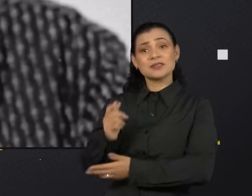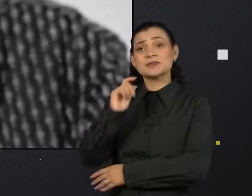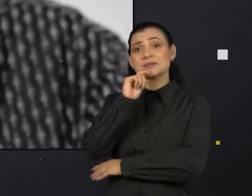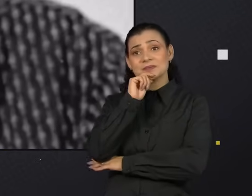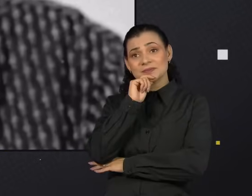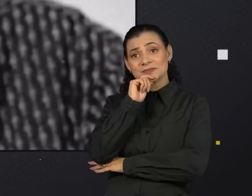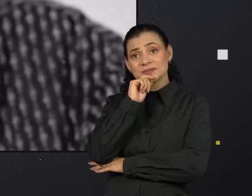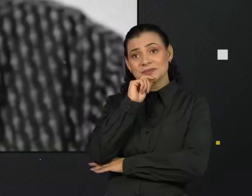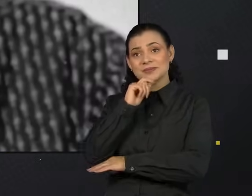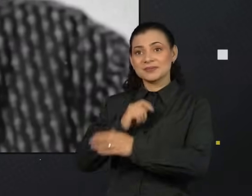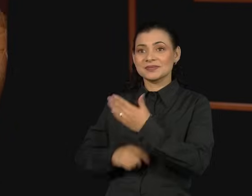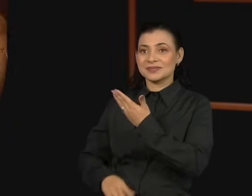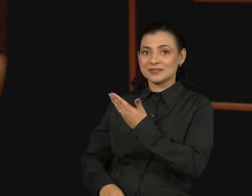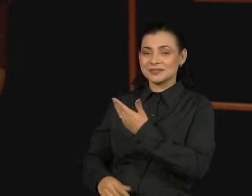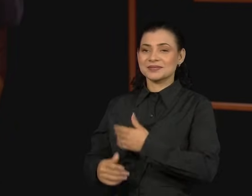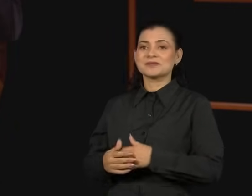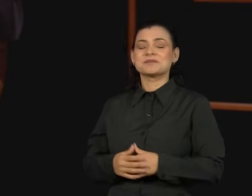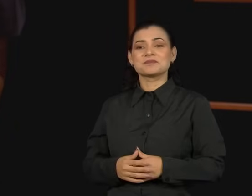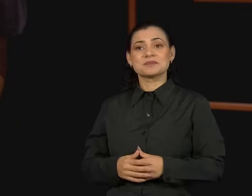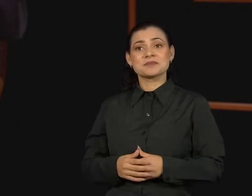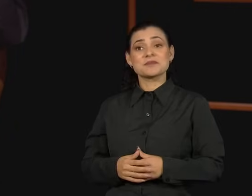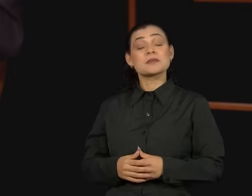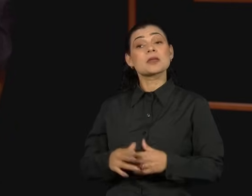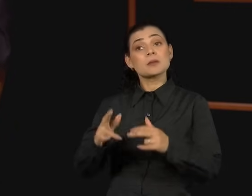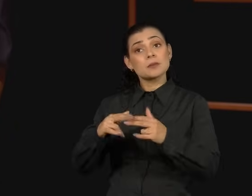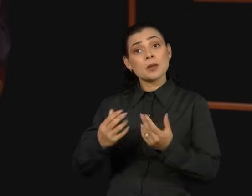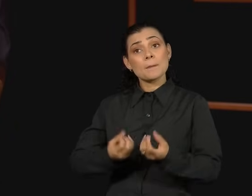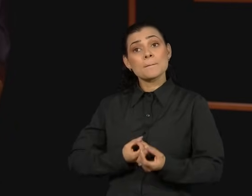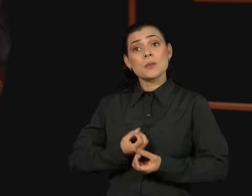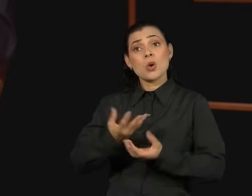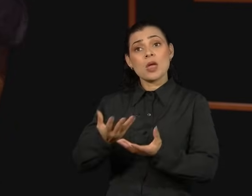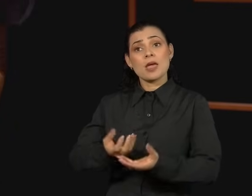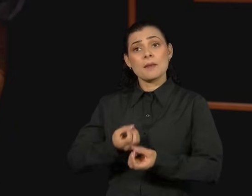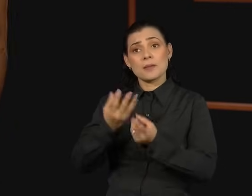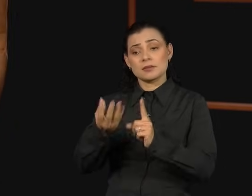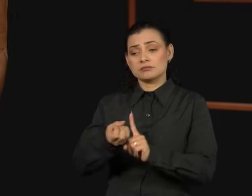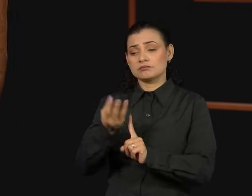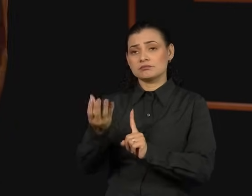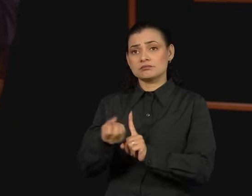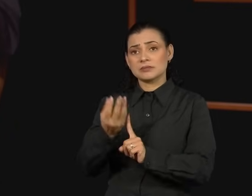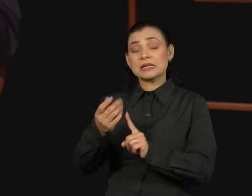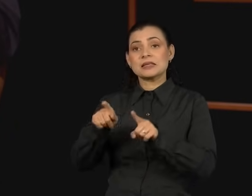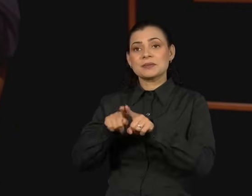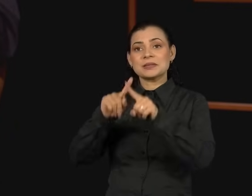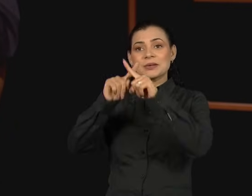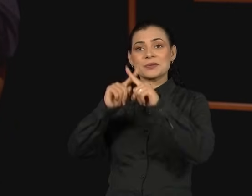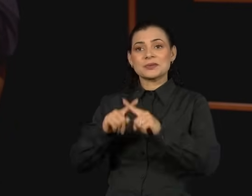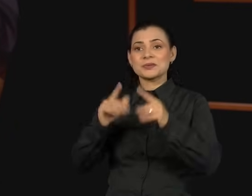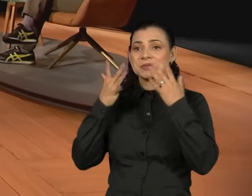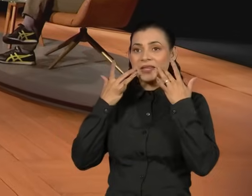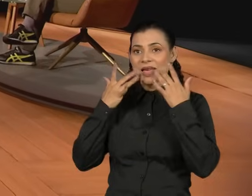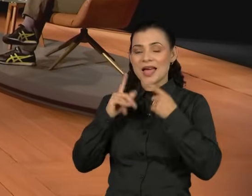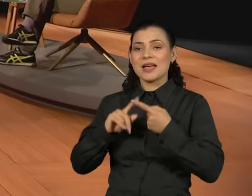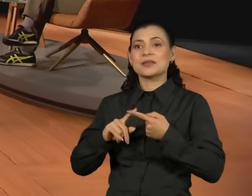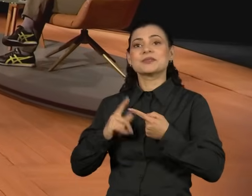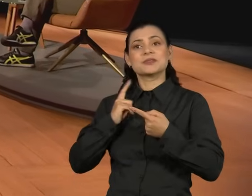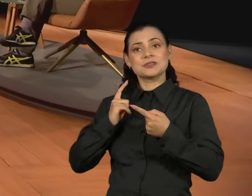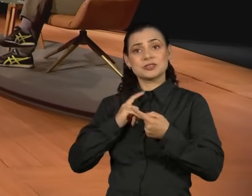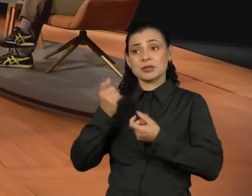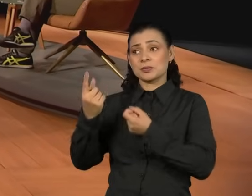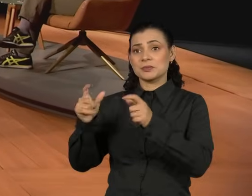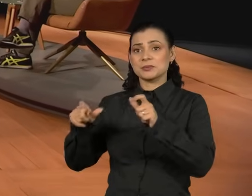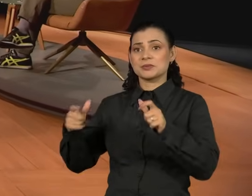a gente convidado a dizer aqueles poemas, né? Mas também fazer um concurso de teatro e as pessoas